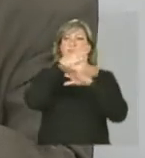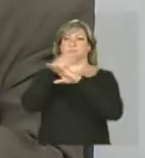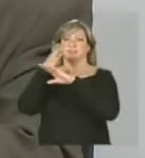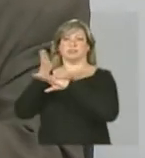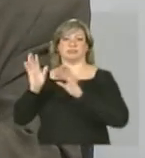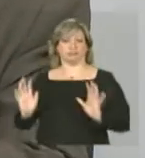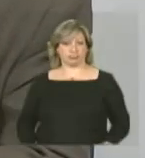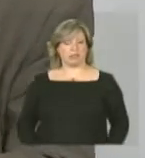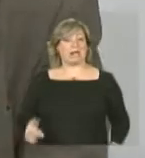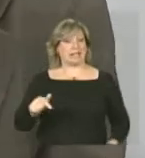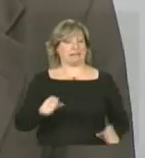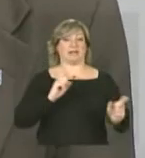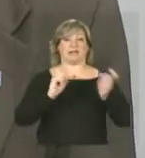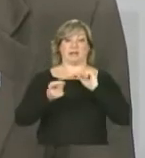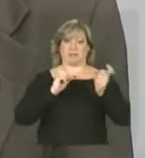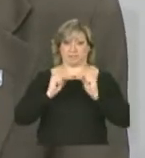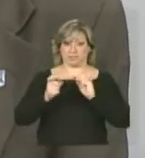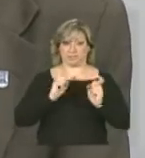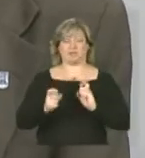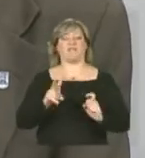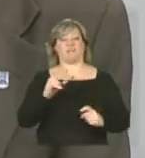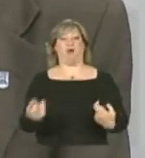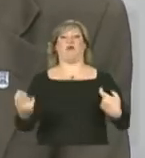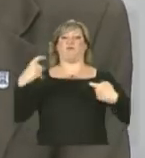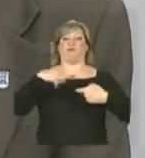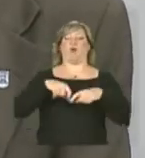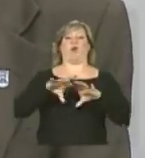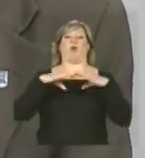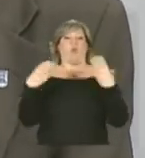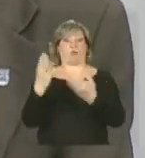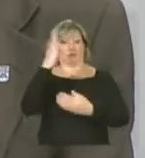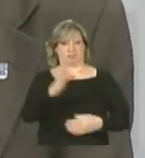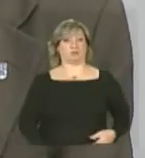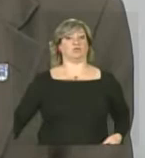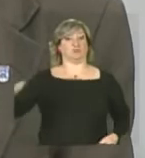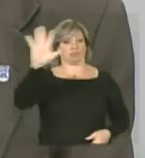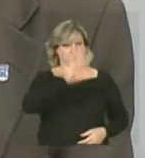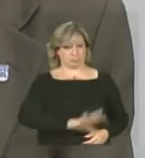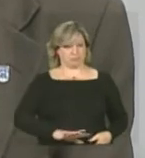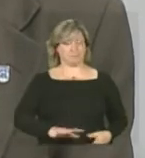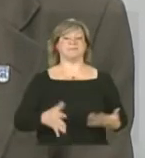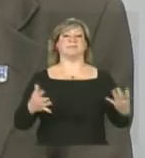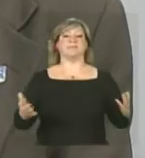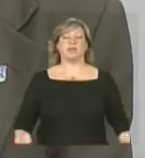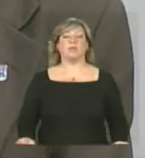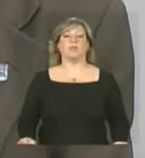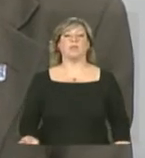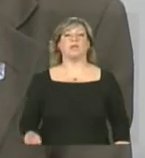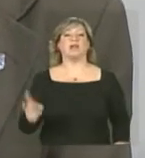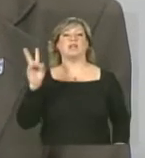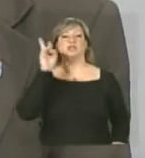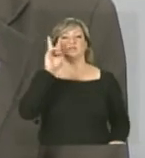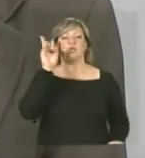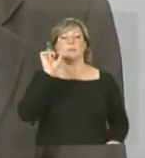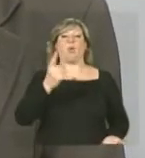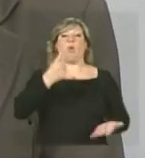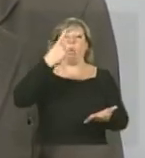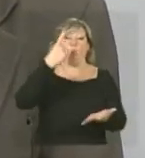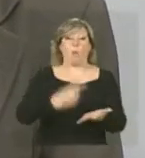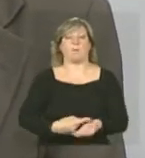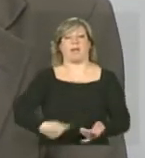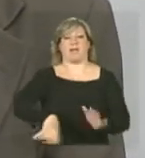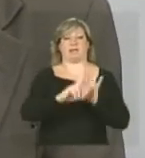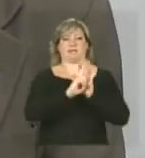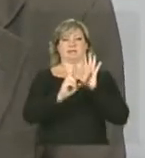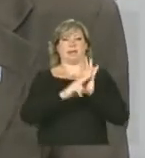certamente isso será um debate que voltará para a conferência nacional, com relação ao cumprimento desses requisitos